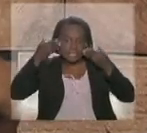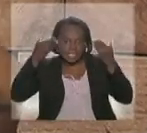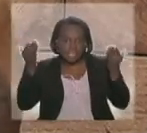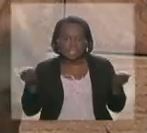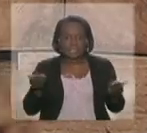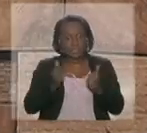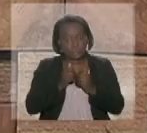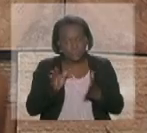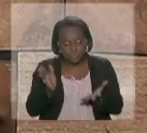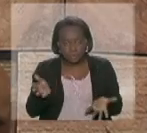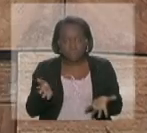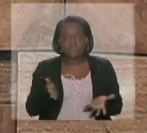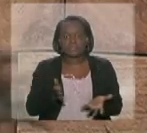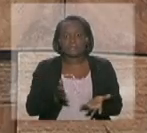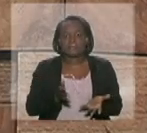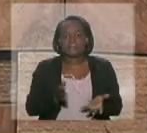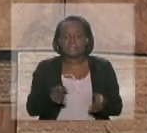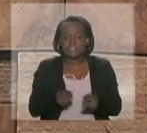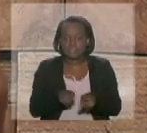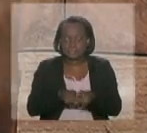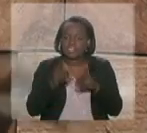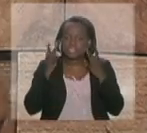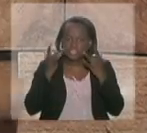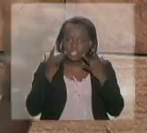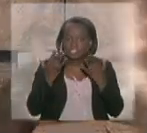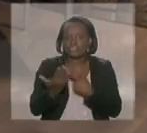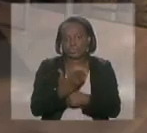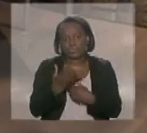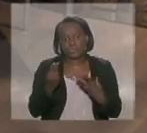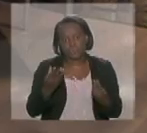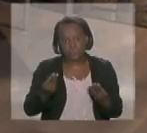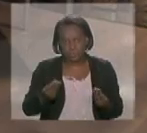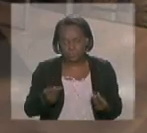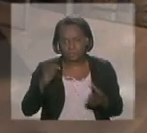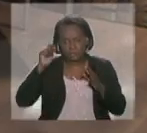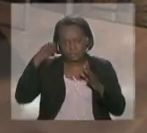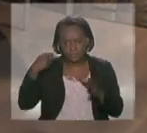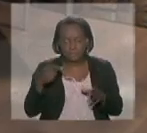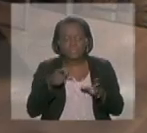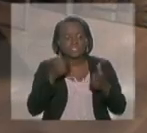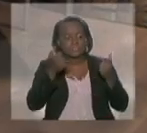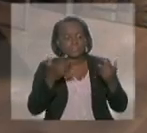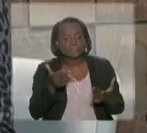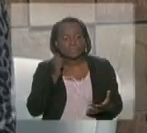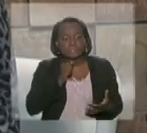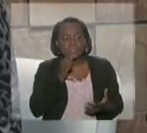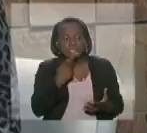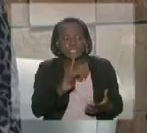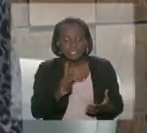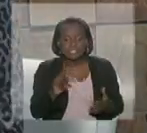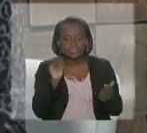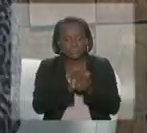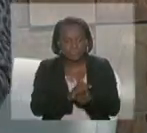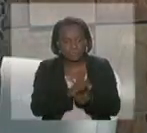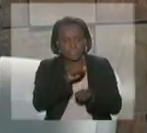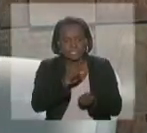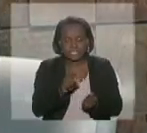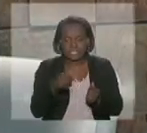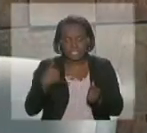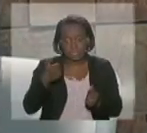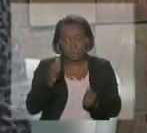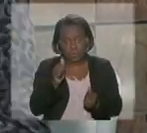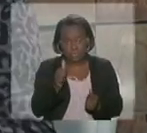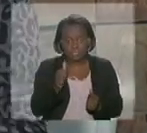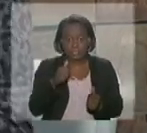maquiar eu comecei já daí né o teatro então te ajudou bastante na como atriz e você falou na sua mãe que tava lá com você